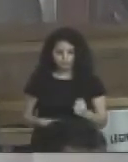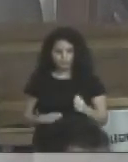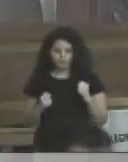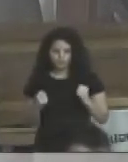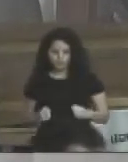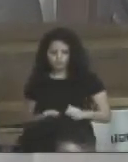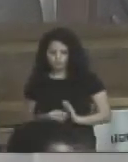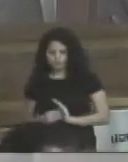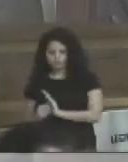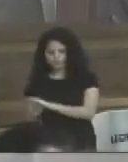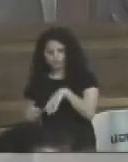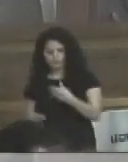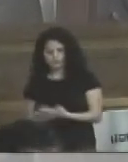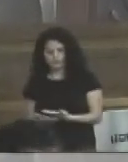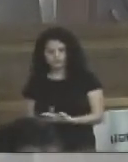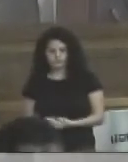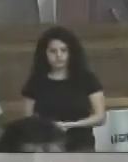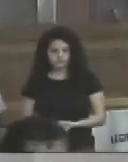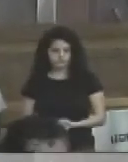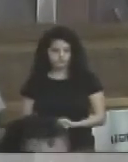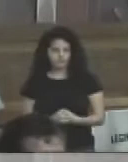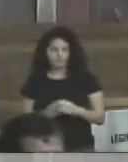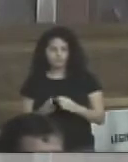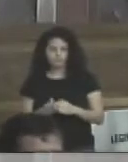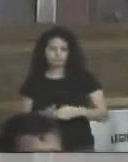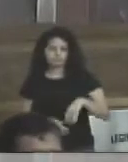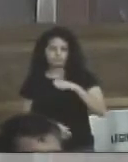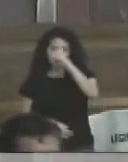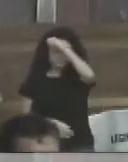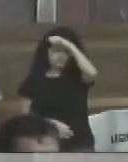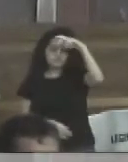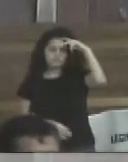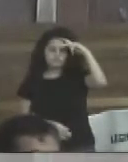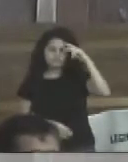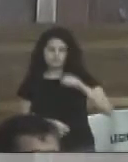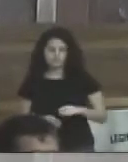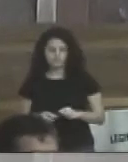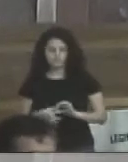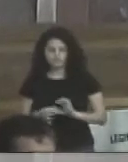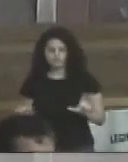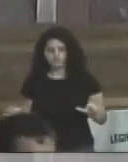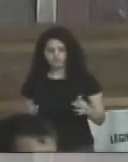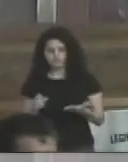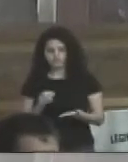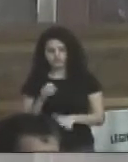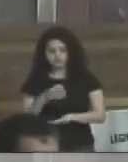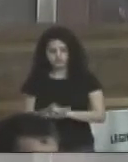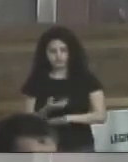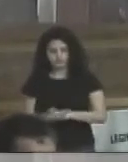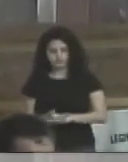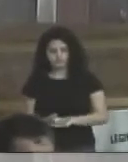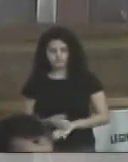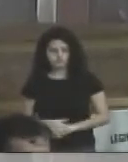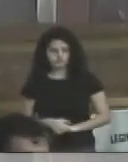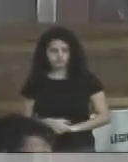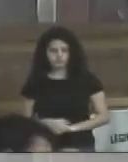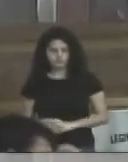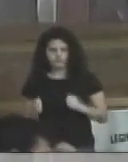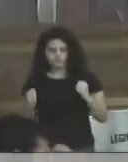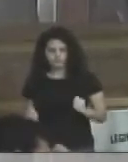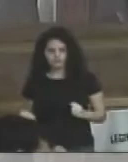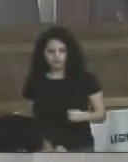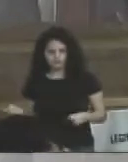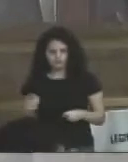lá a escola. Estão pedindo ao prefeito que reserve um espaço aqui na Praça Zumbi dos Palmares ao final de semana para que eles possam comercializar